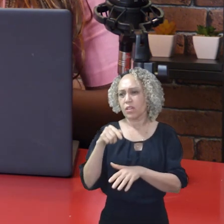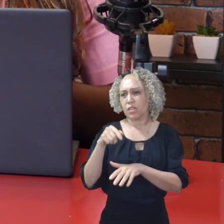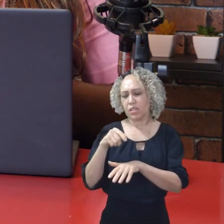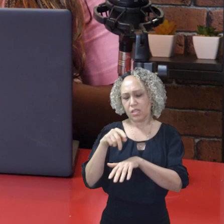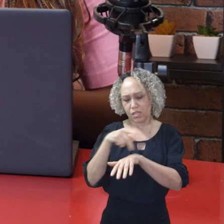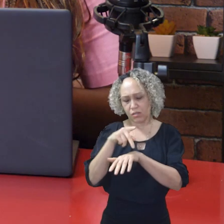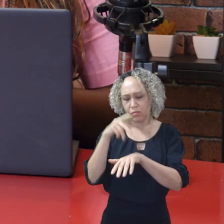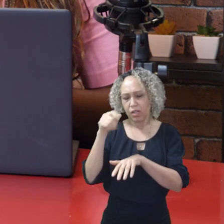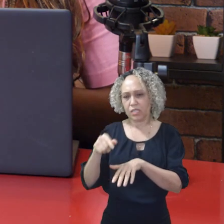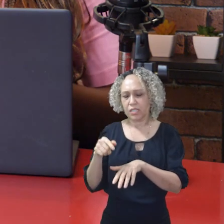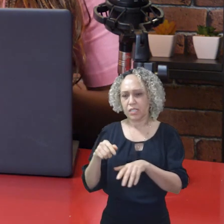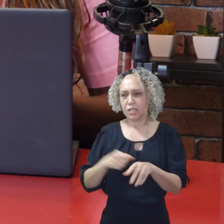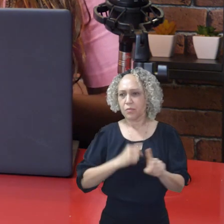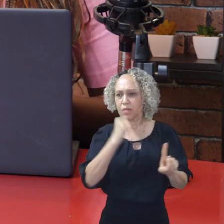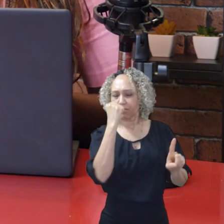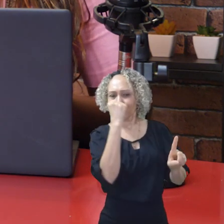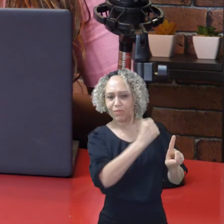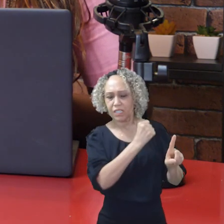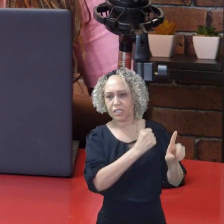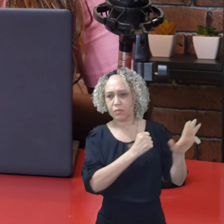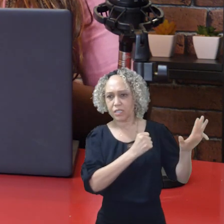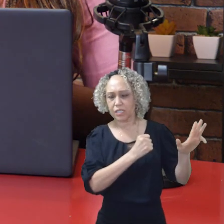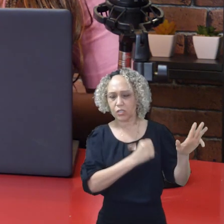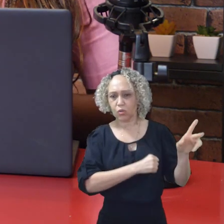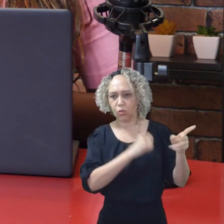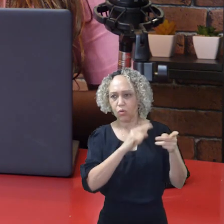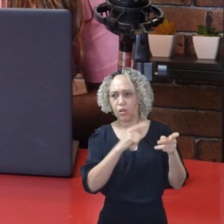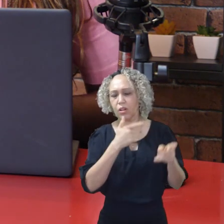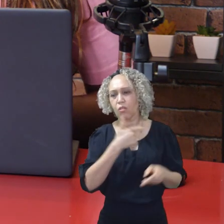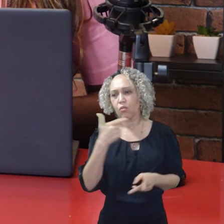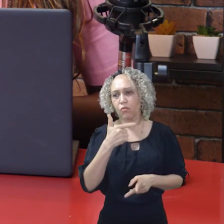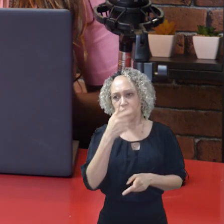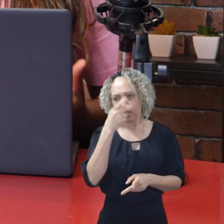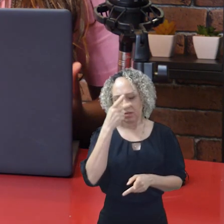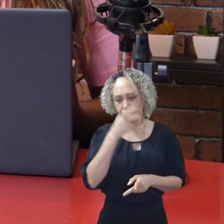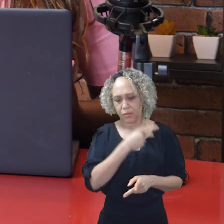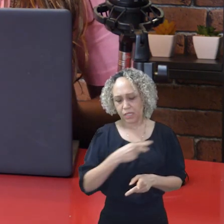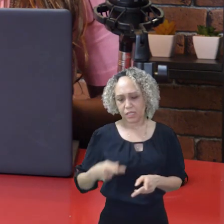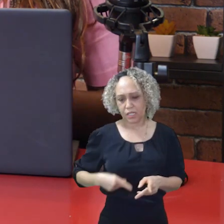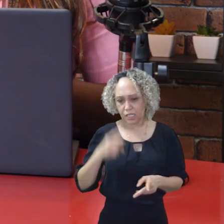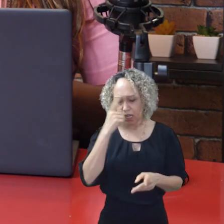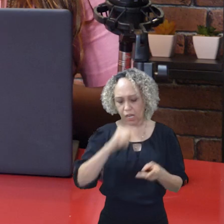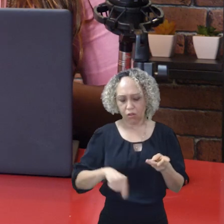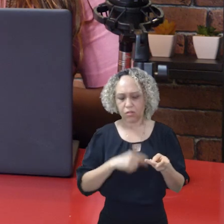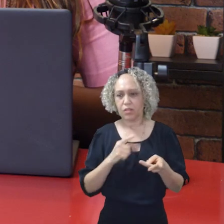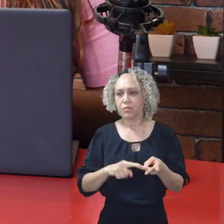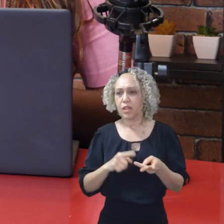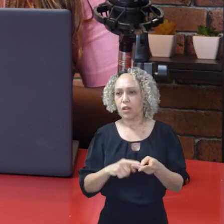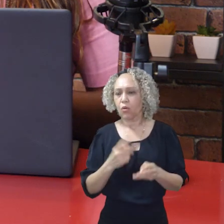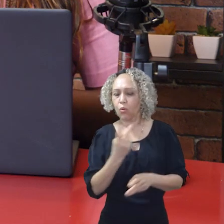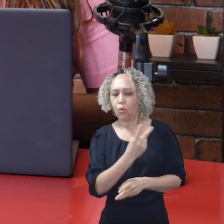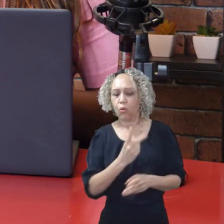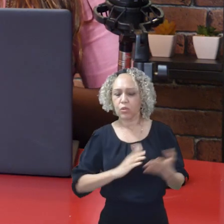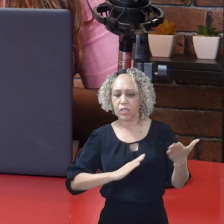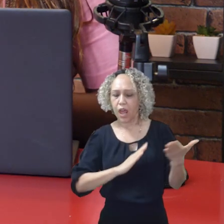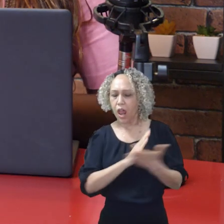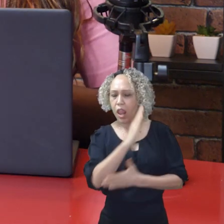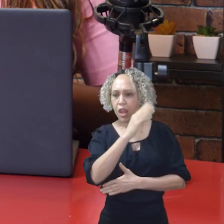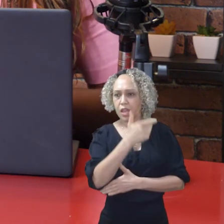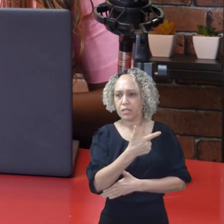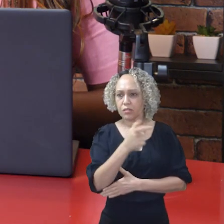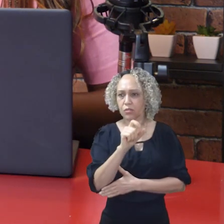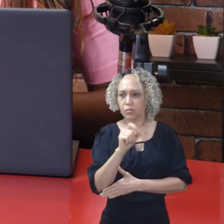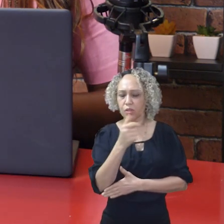Estado e a execução do presidente Lula e do vice-presidente Geraldo Alckmin, legitimamente eleitos nas eleições